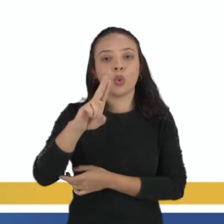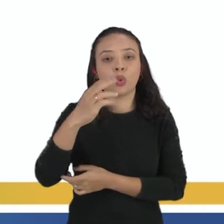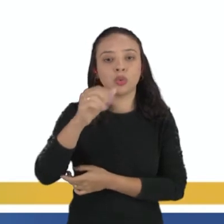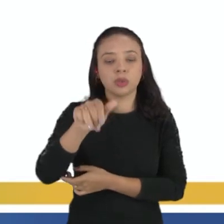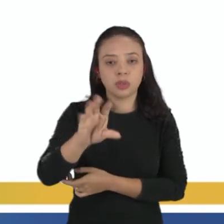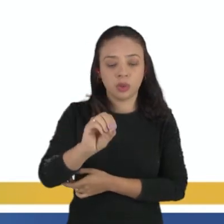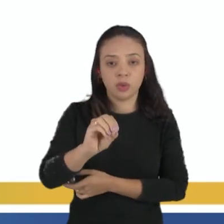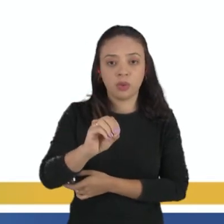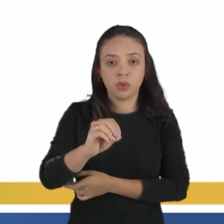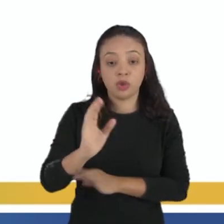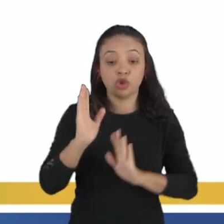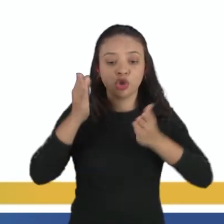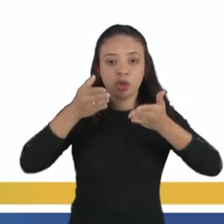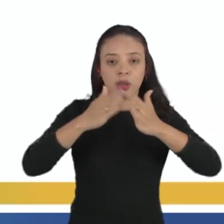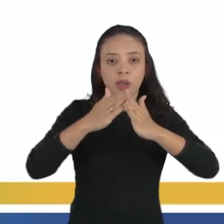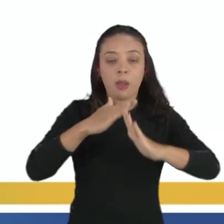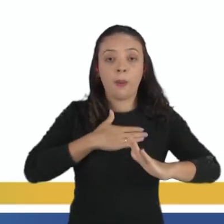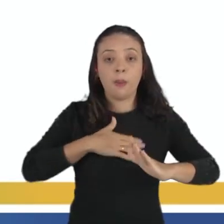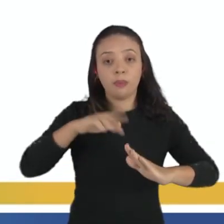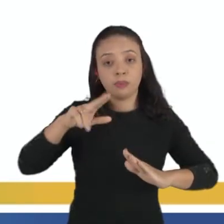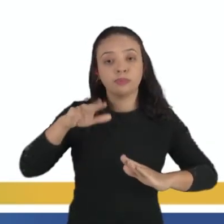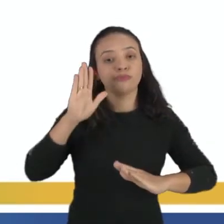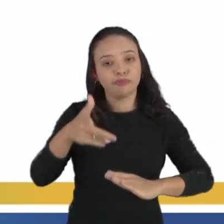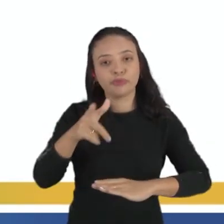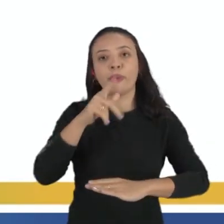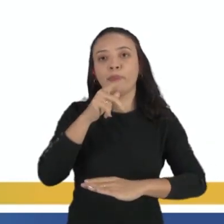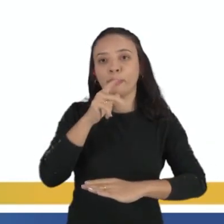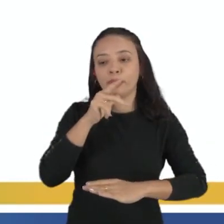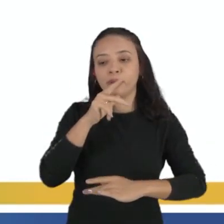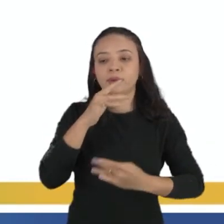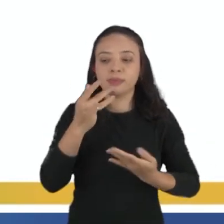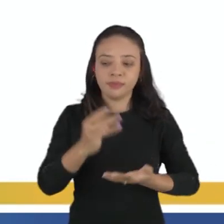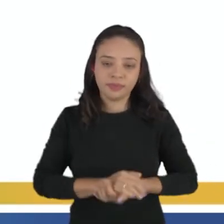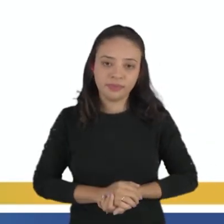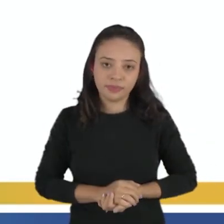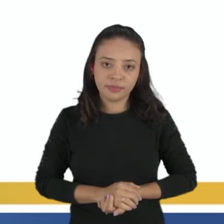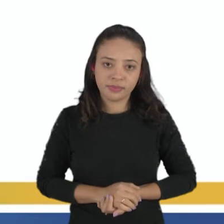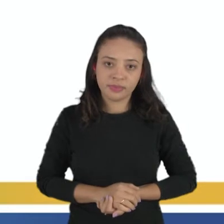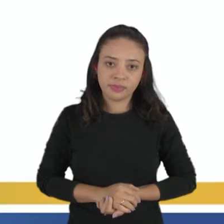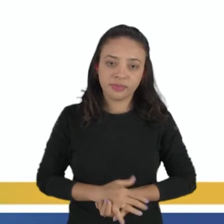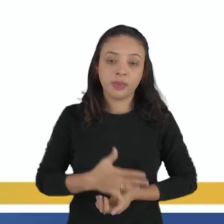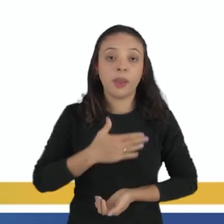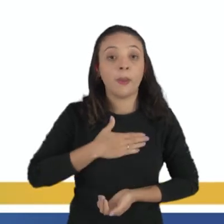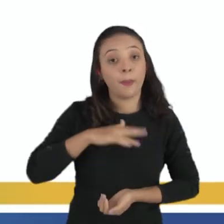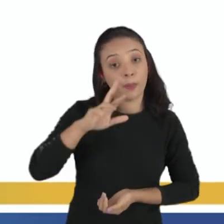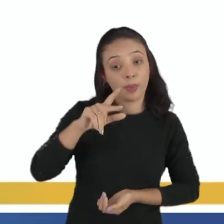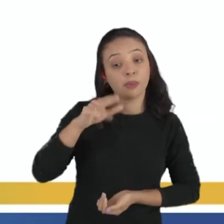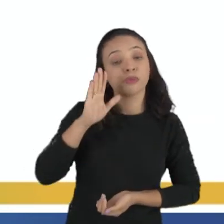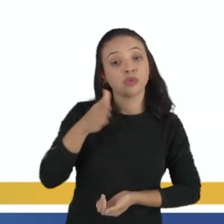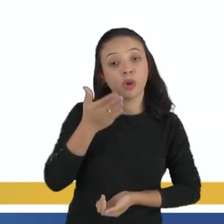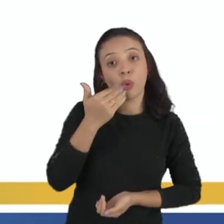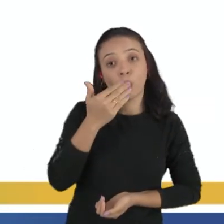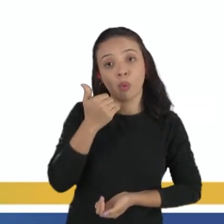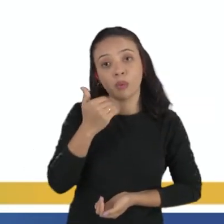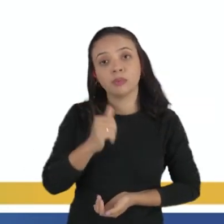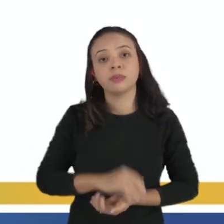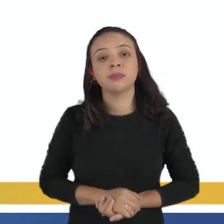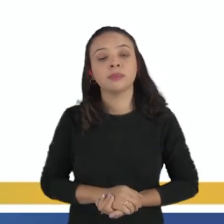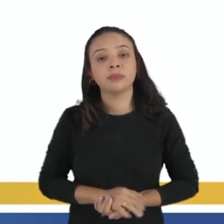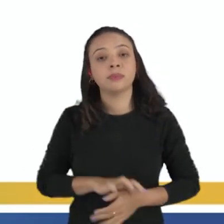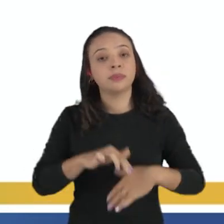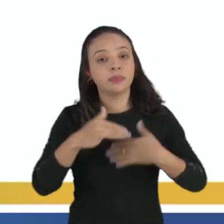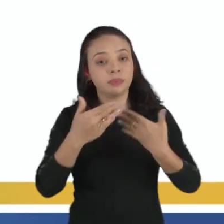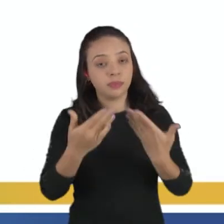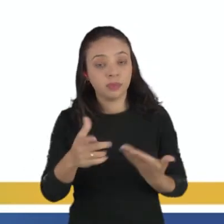em casa, meu irmão tinha bebido. Cheguei em casa, meu irmão tinha comido. Falamos na